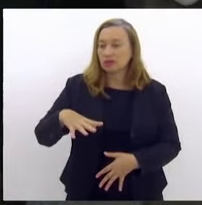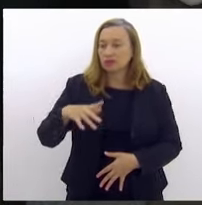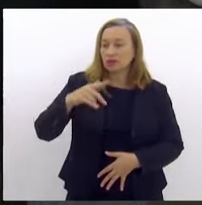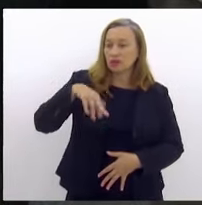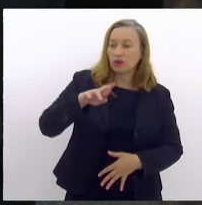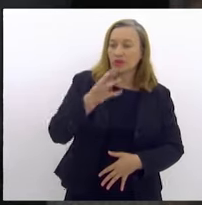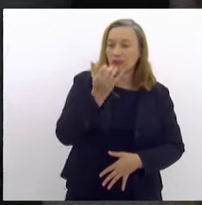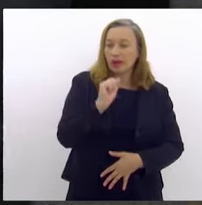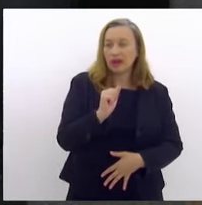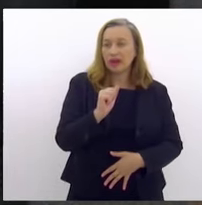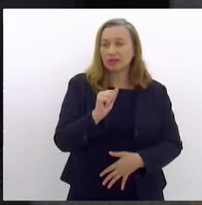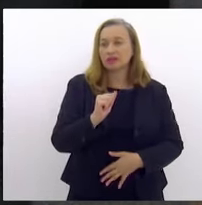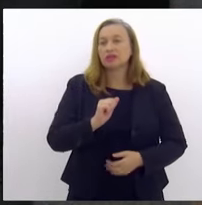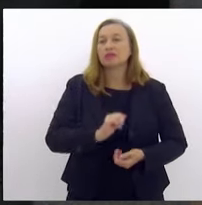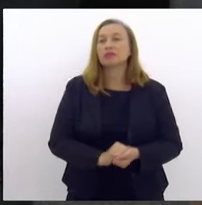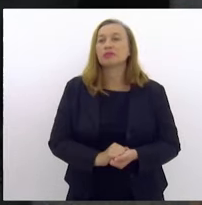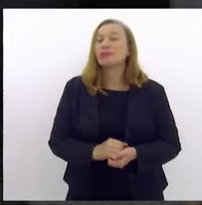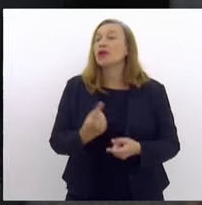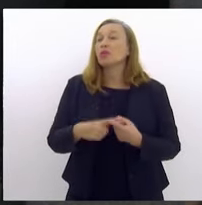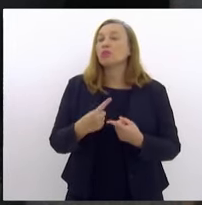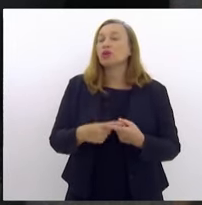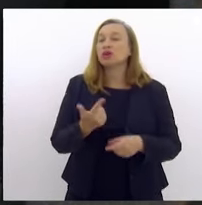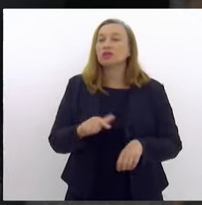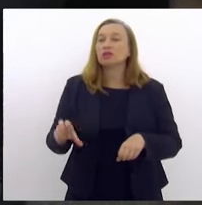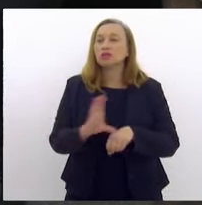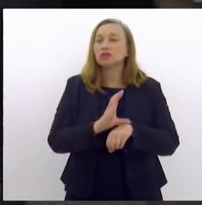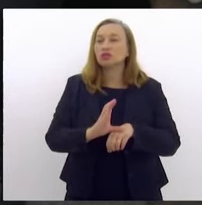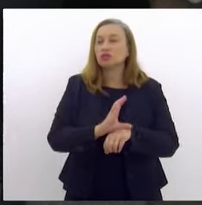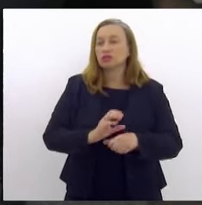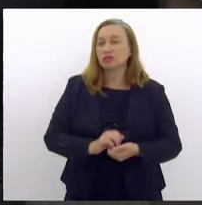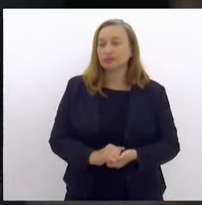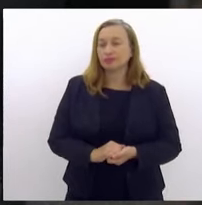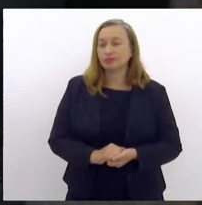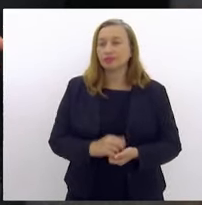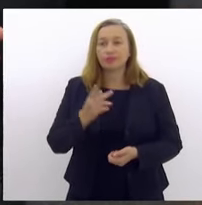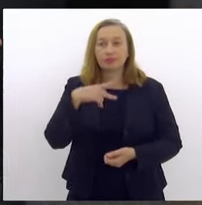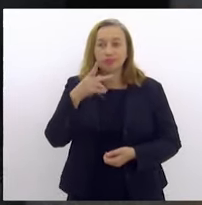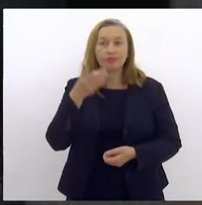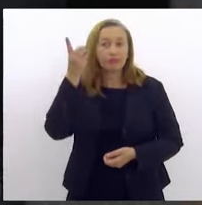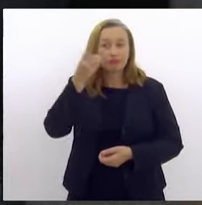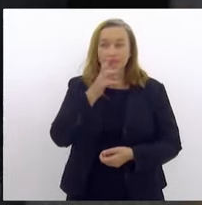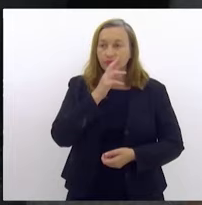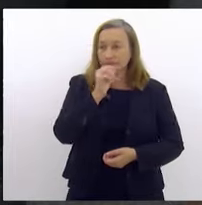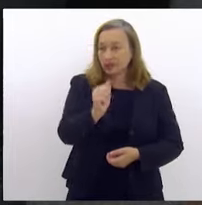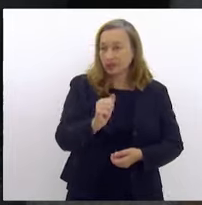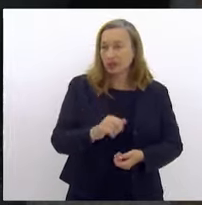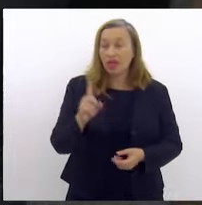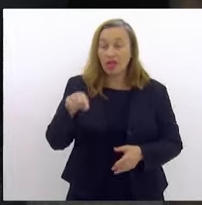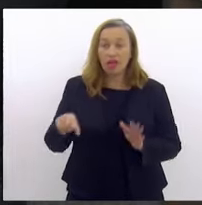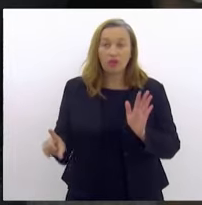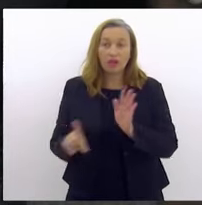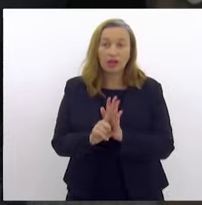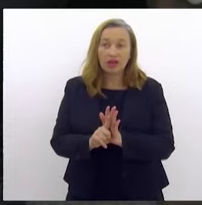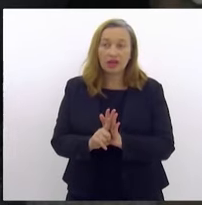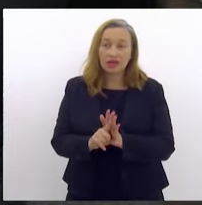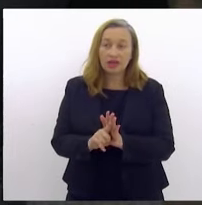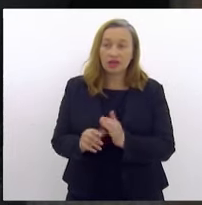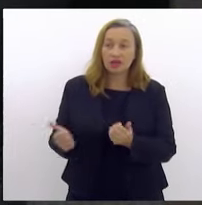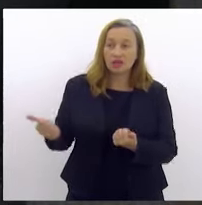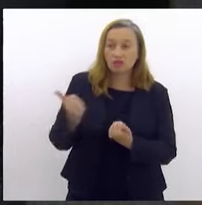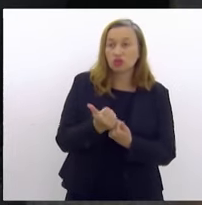Janeiro. E por que que é inconstitucional? Diria o deputado Amorim. É uma lei que quer revogar a